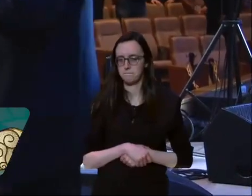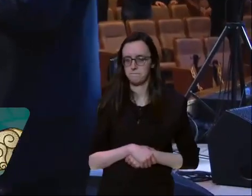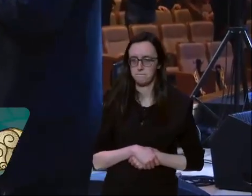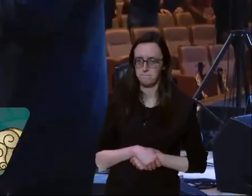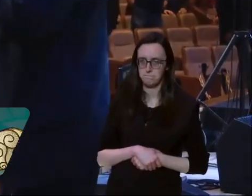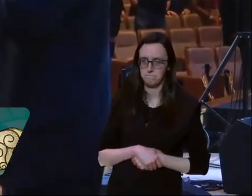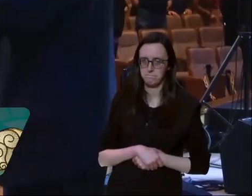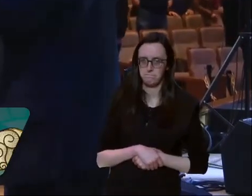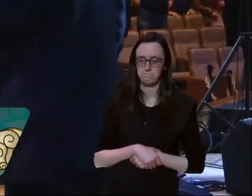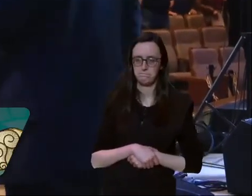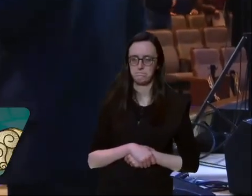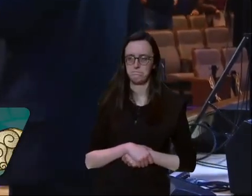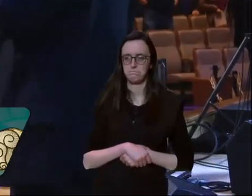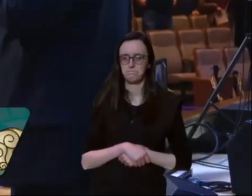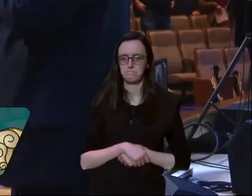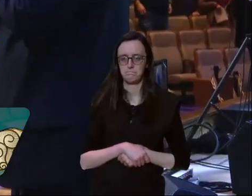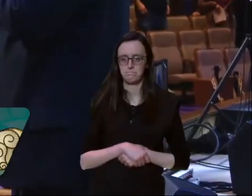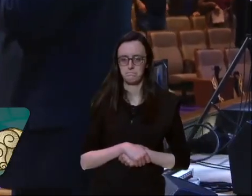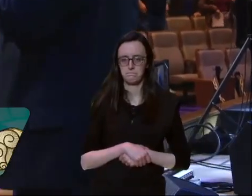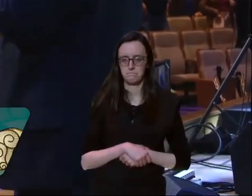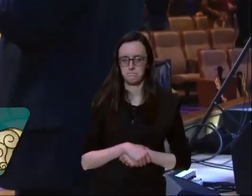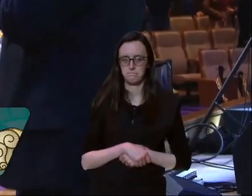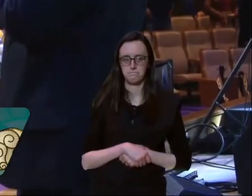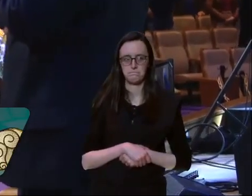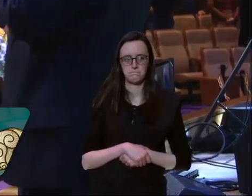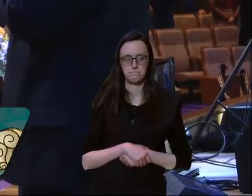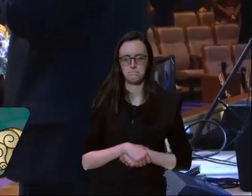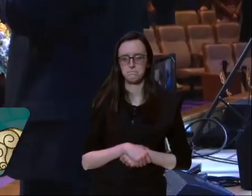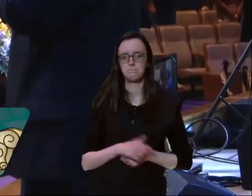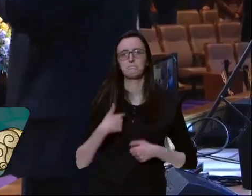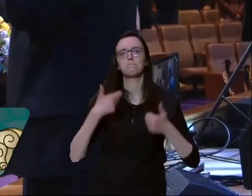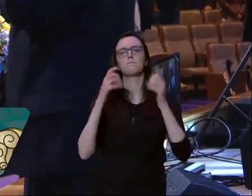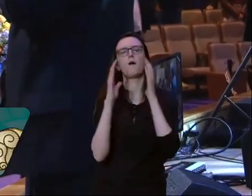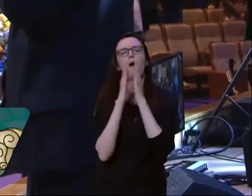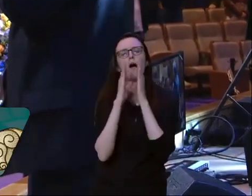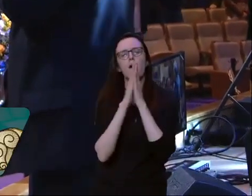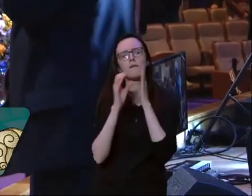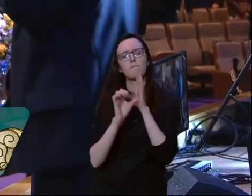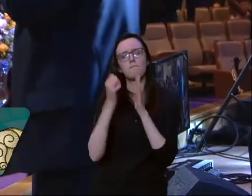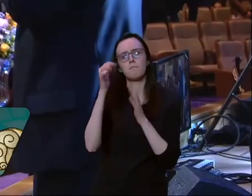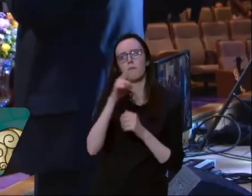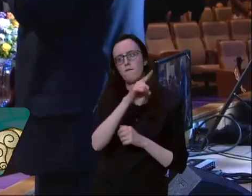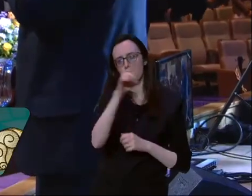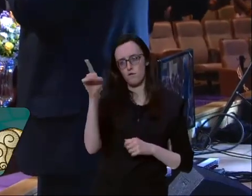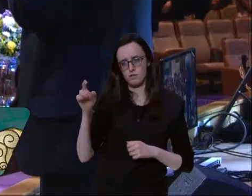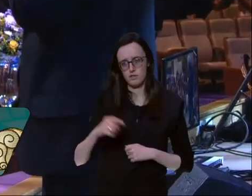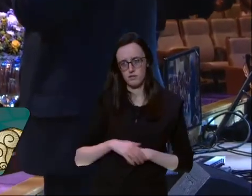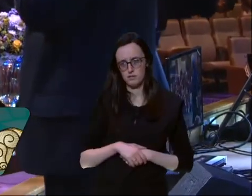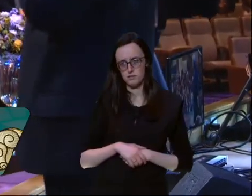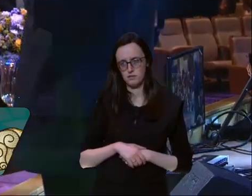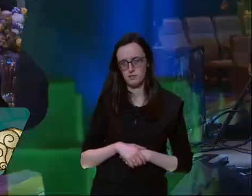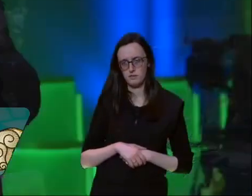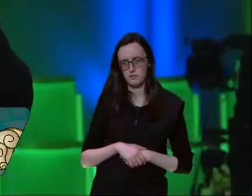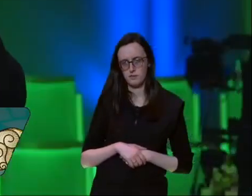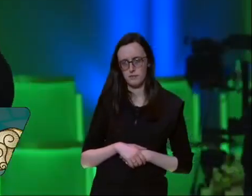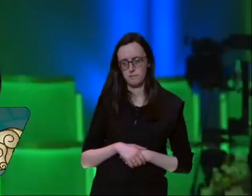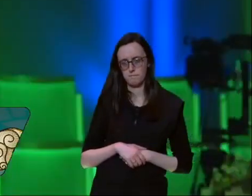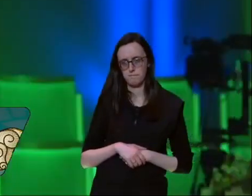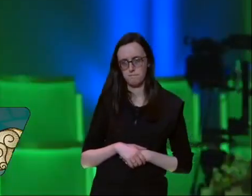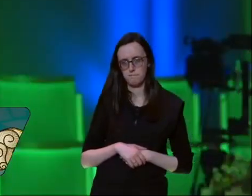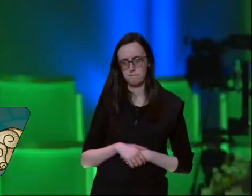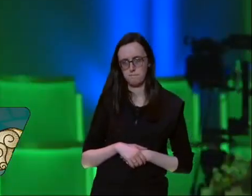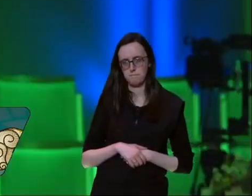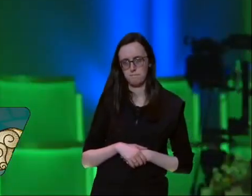Queria que essa primeira oração fosse de vocês. Que vocês contassem para Jesus